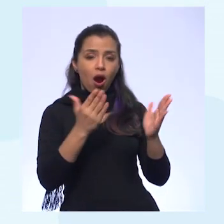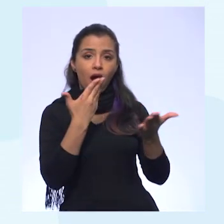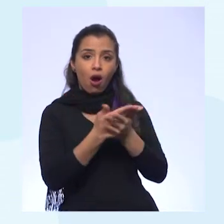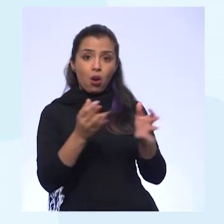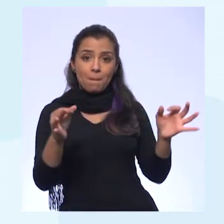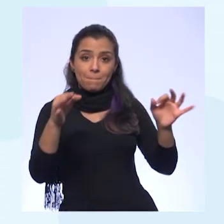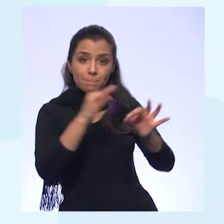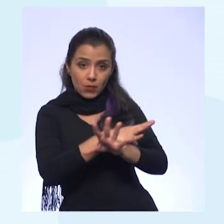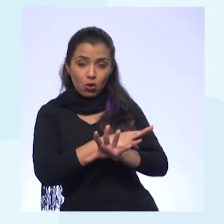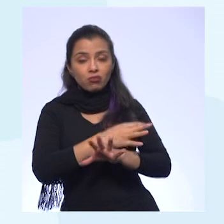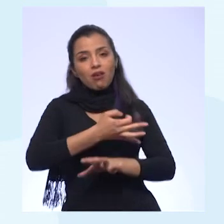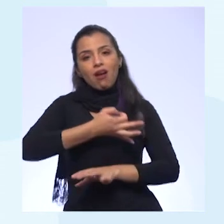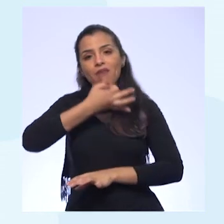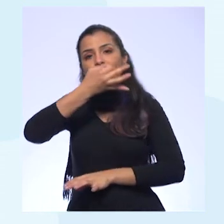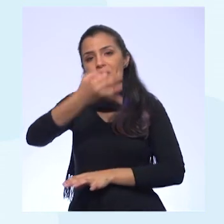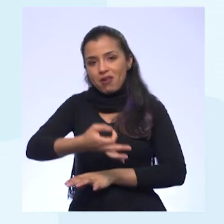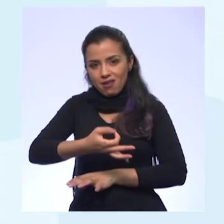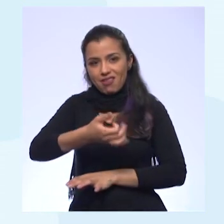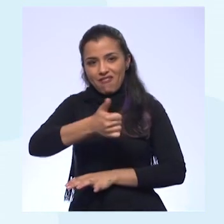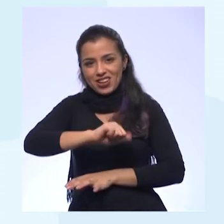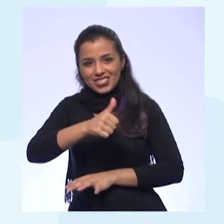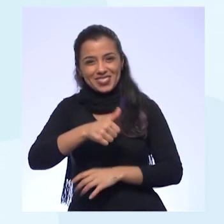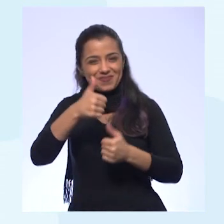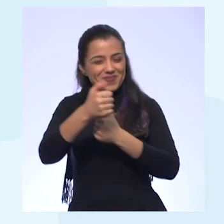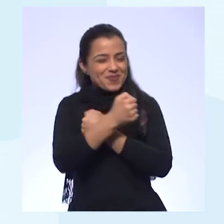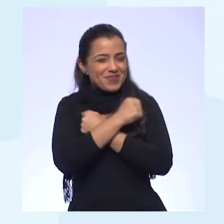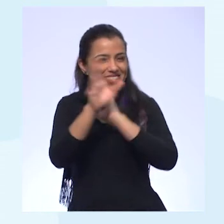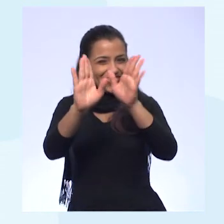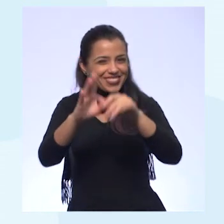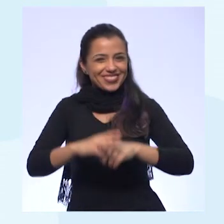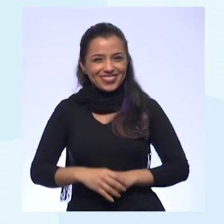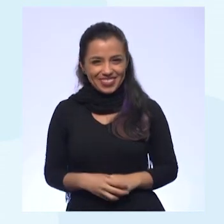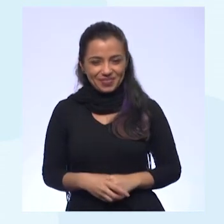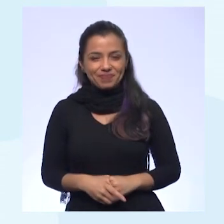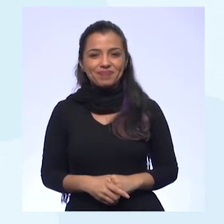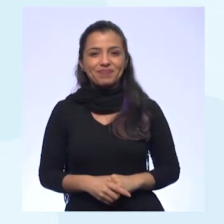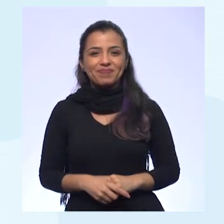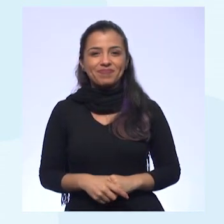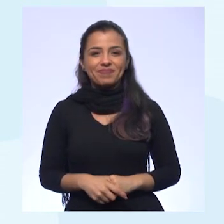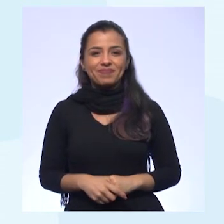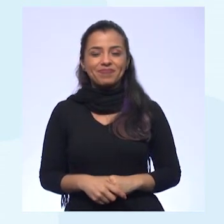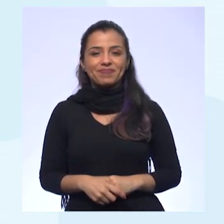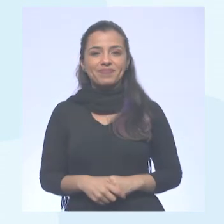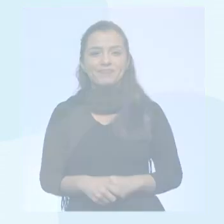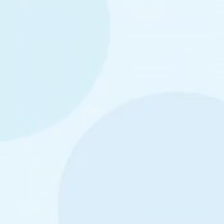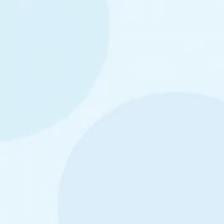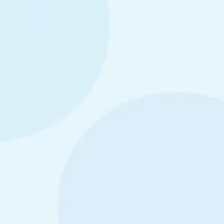sua avaliação e seus comentários. Um abraço para vocês. Valeu, gente.